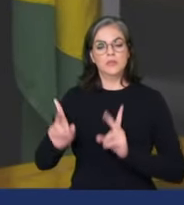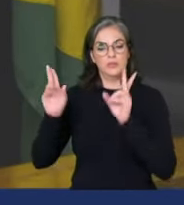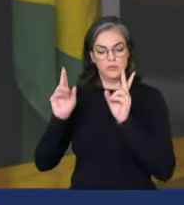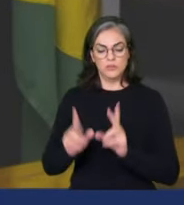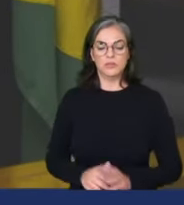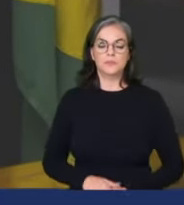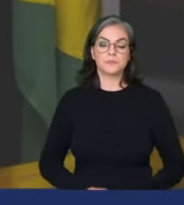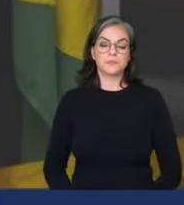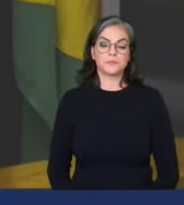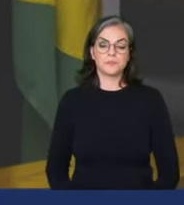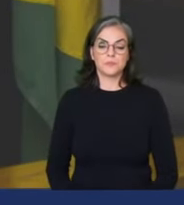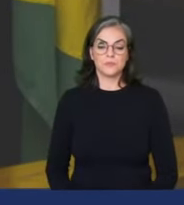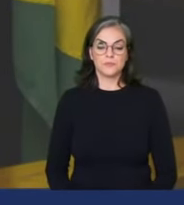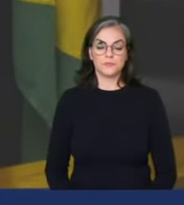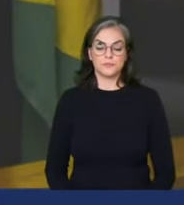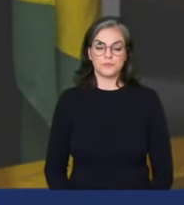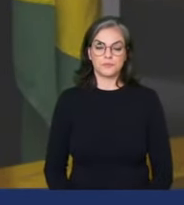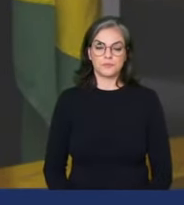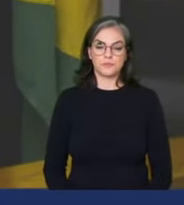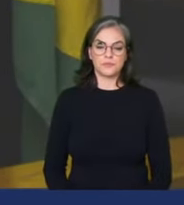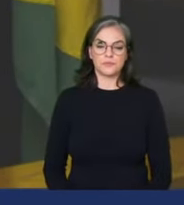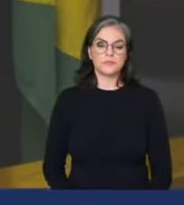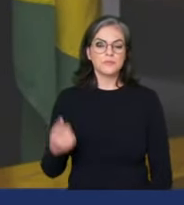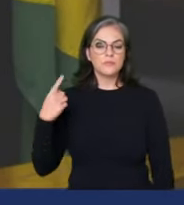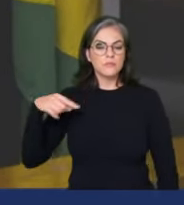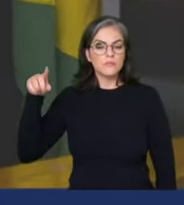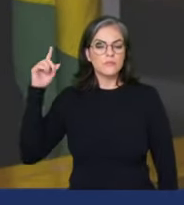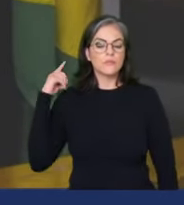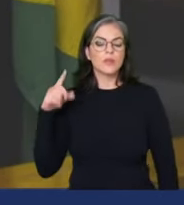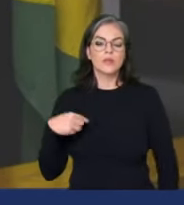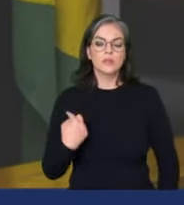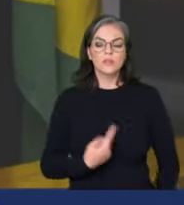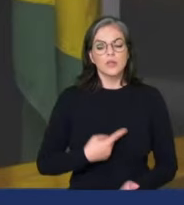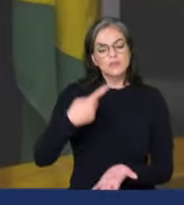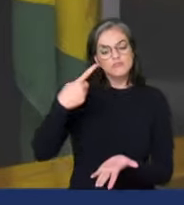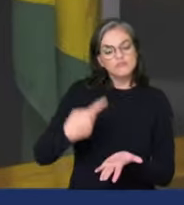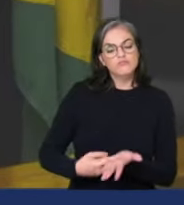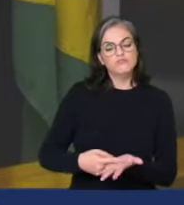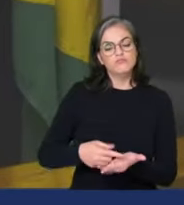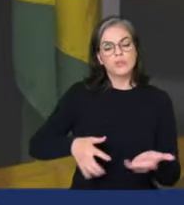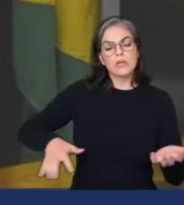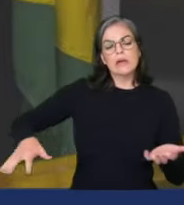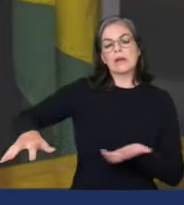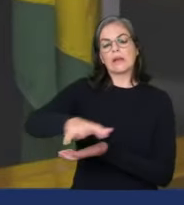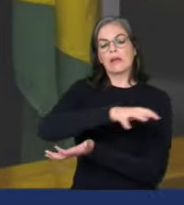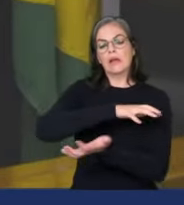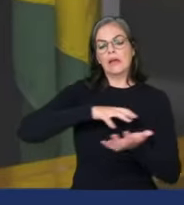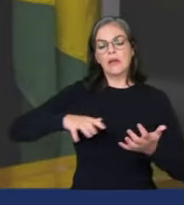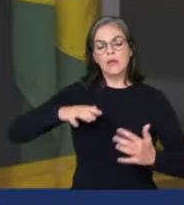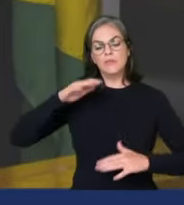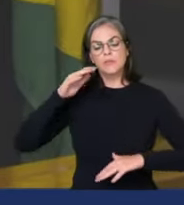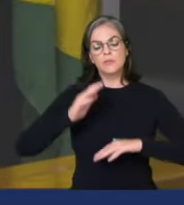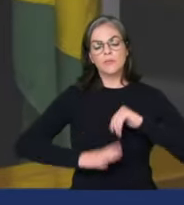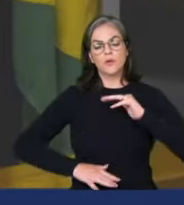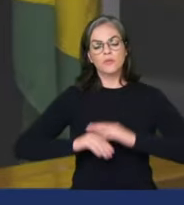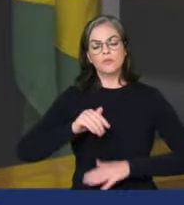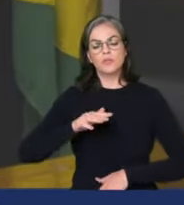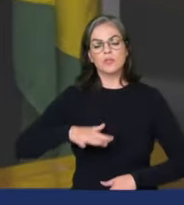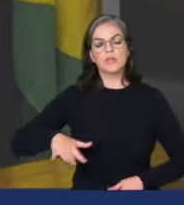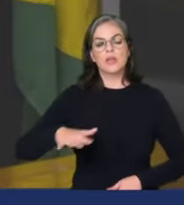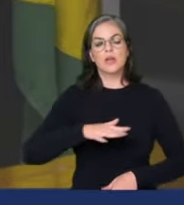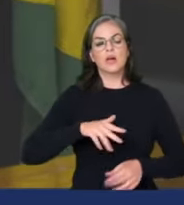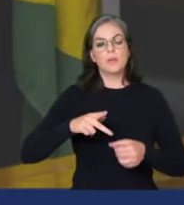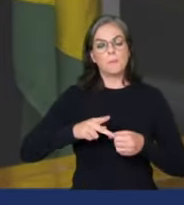nós aprovamos em assembleias da categoria petroleira um estado de greve. A categoria petroleira já está dizendo, se aqui vier